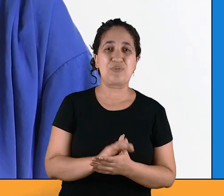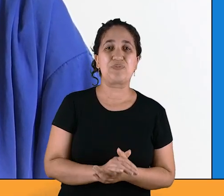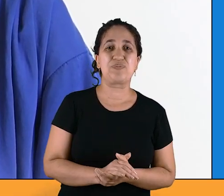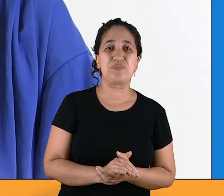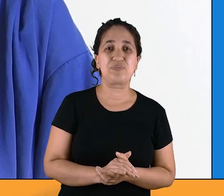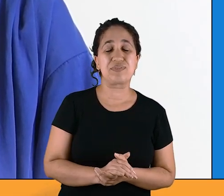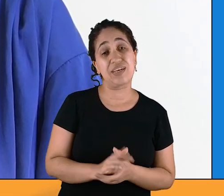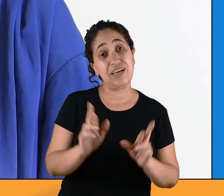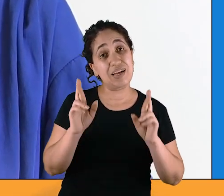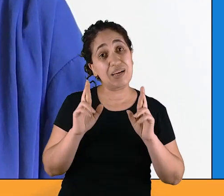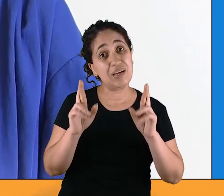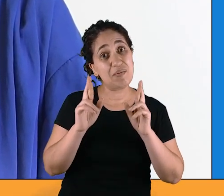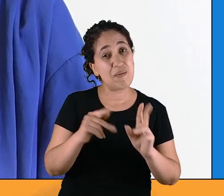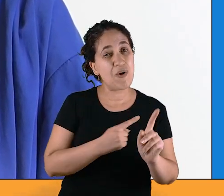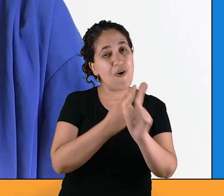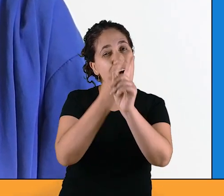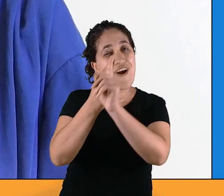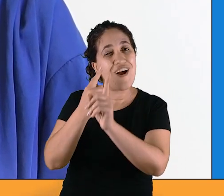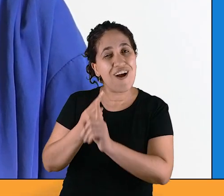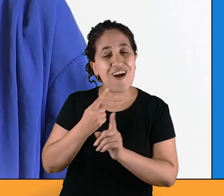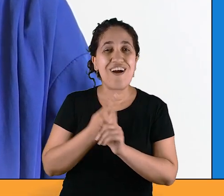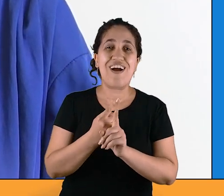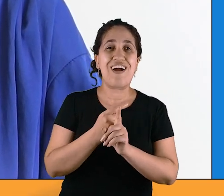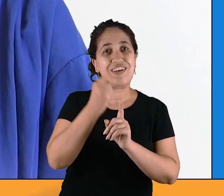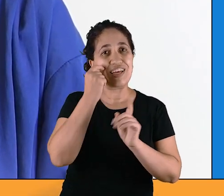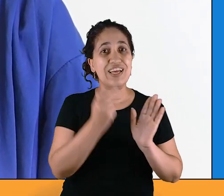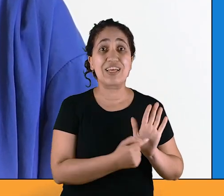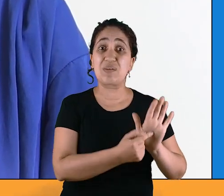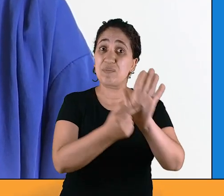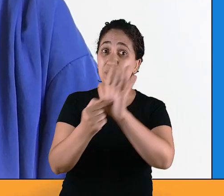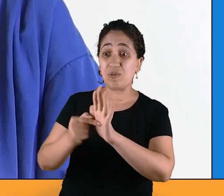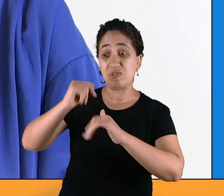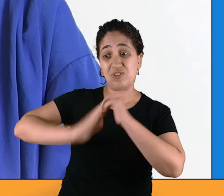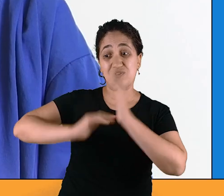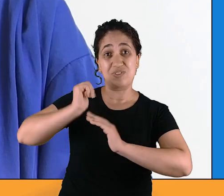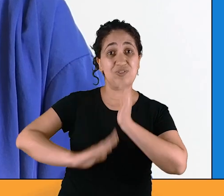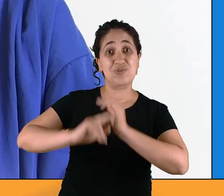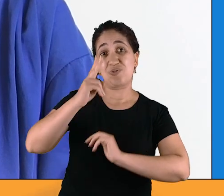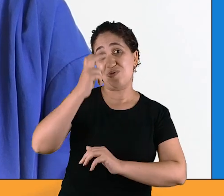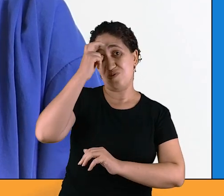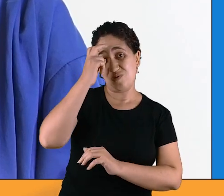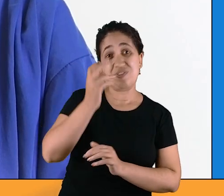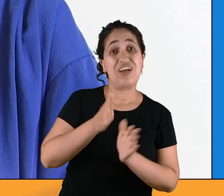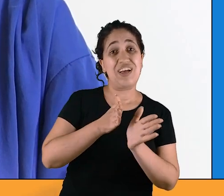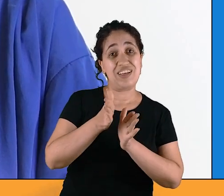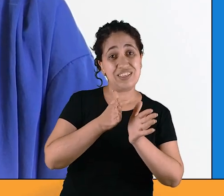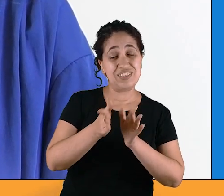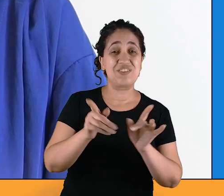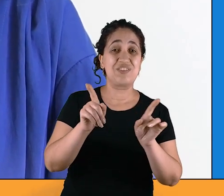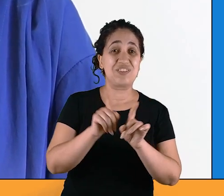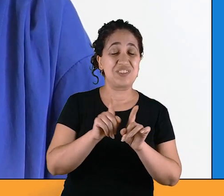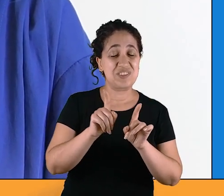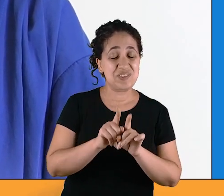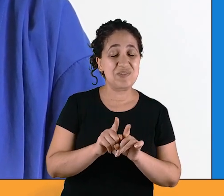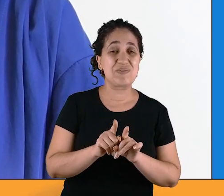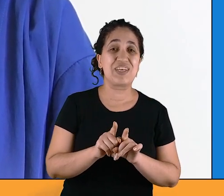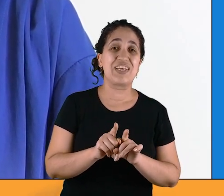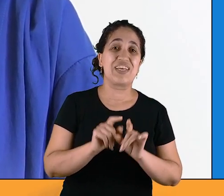essa aula. E espero encontrar vocês também em exposições, em atividades culturais acessíveis